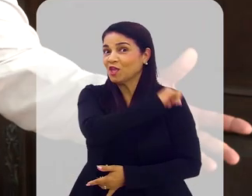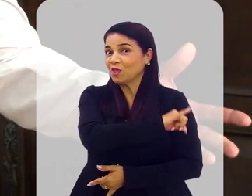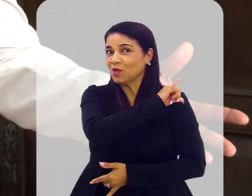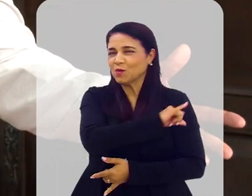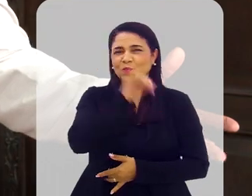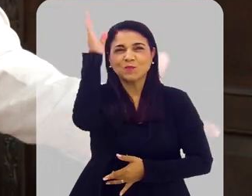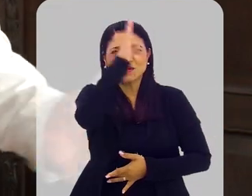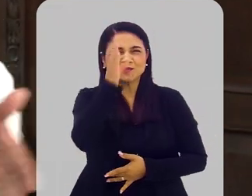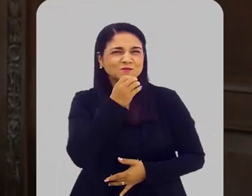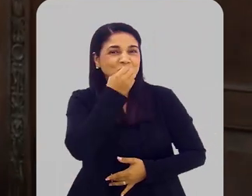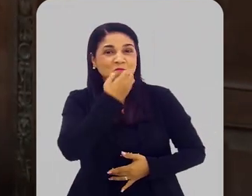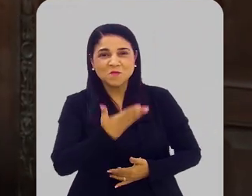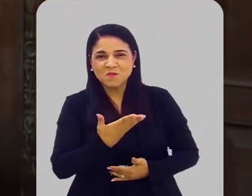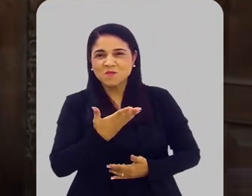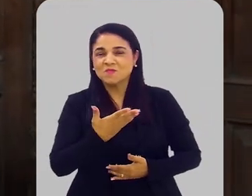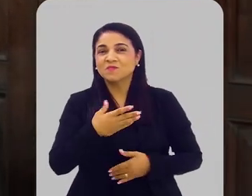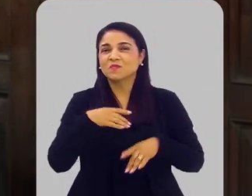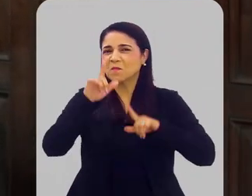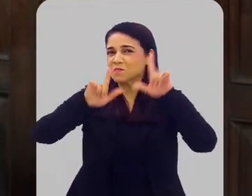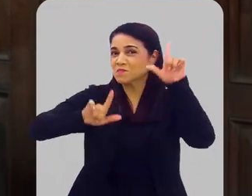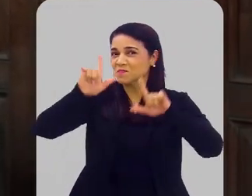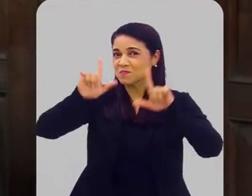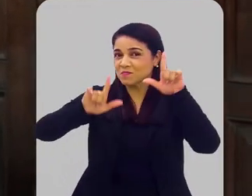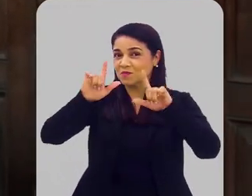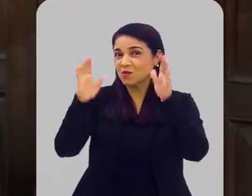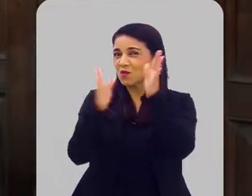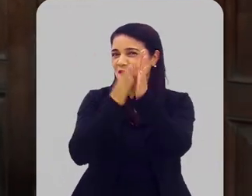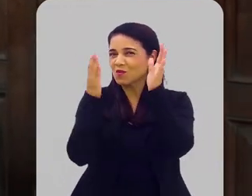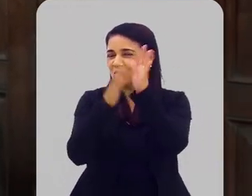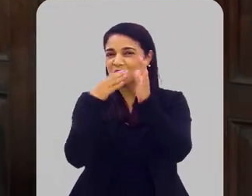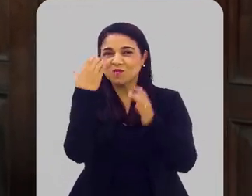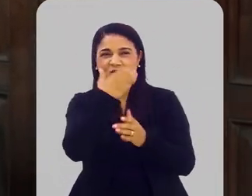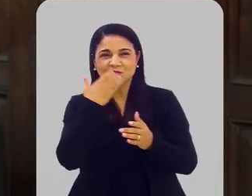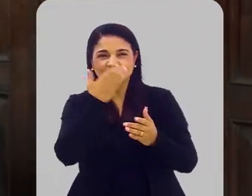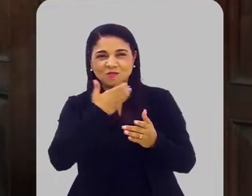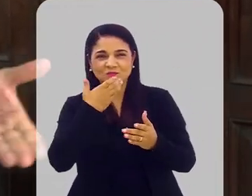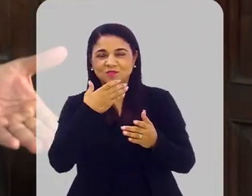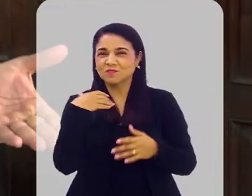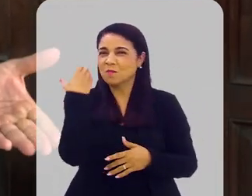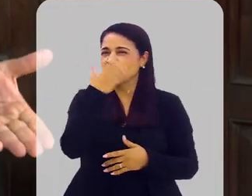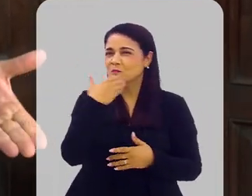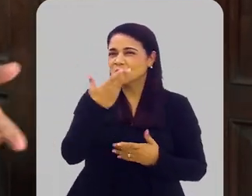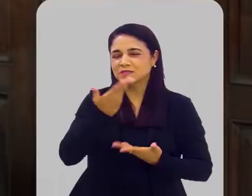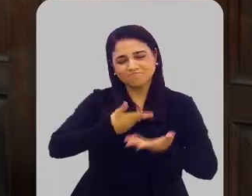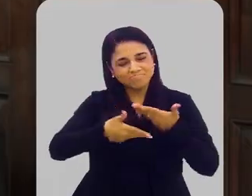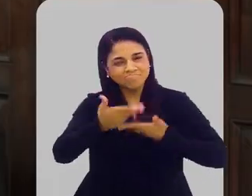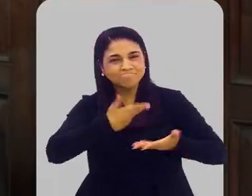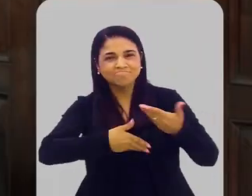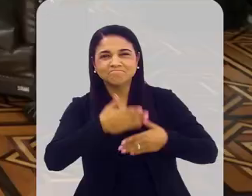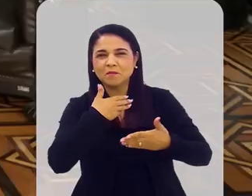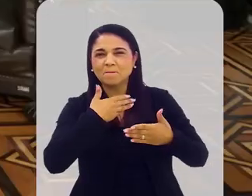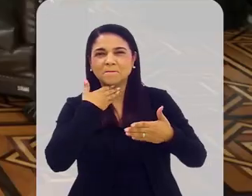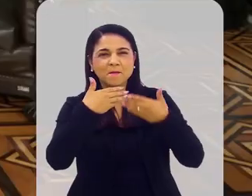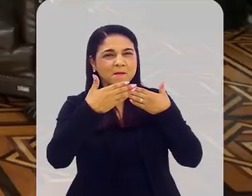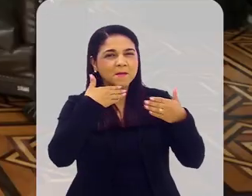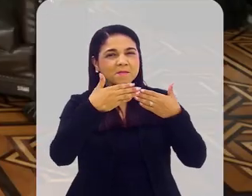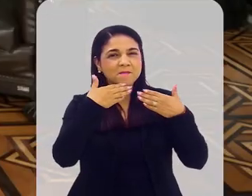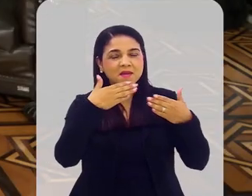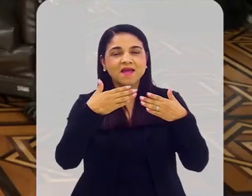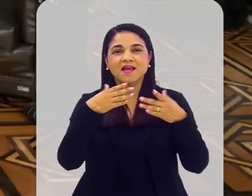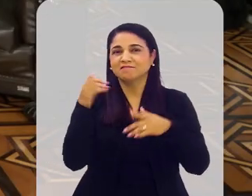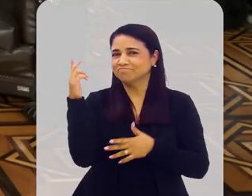Rio de Janeiro, Brasil, bom demais. É o seu programa Louvor, Som no Ar. Música, bate-papo e